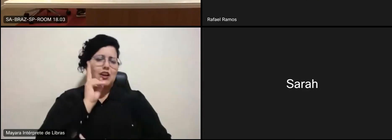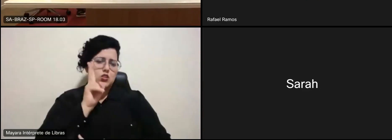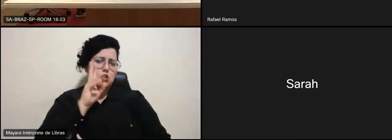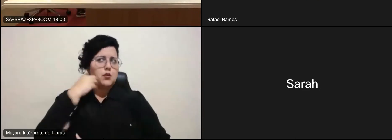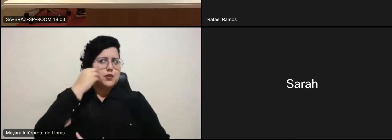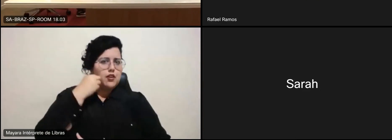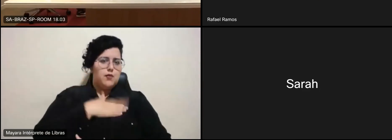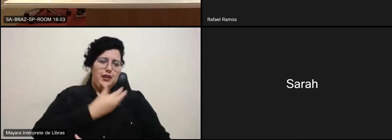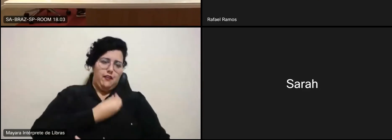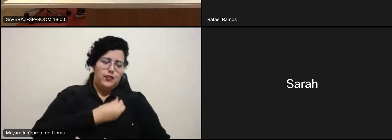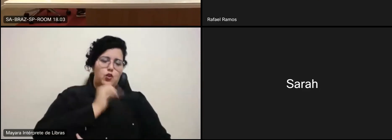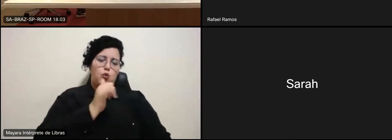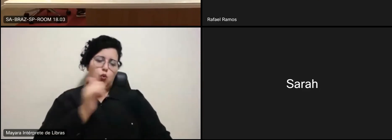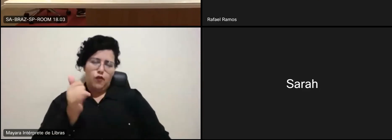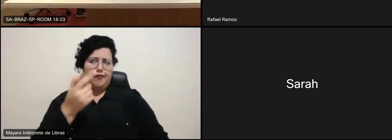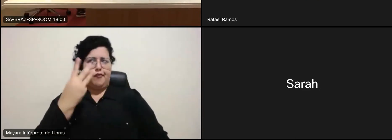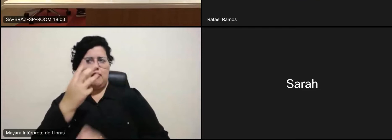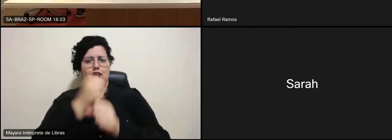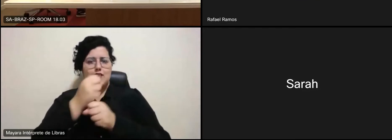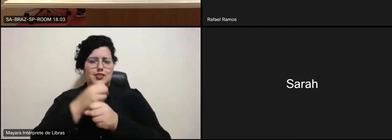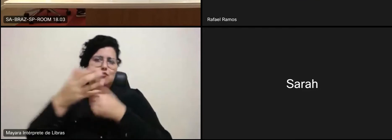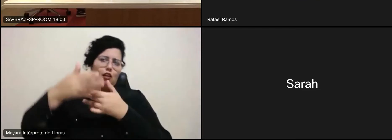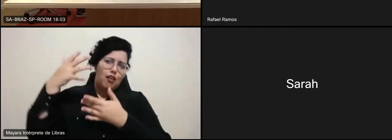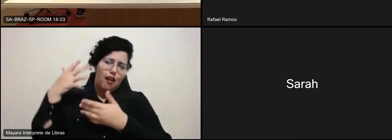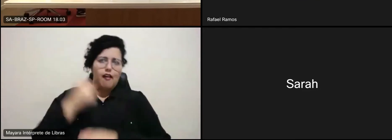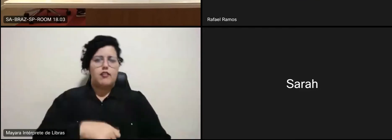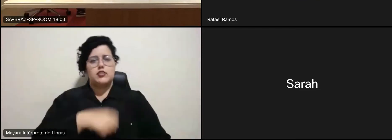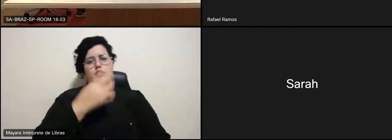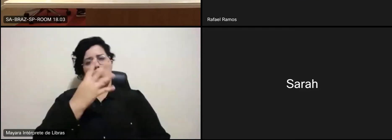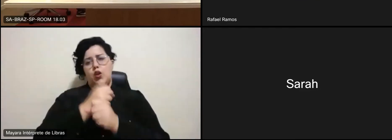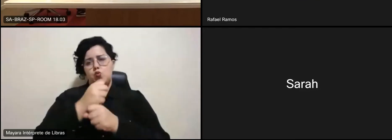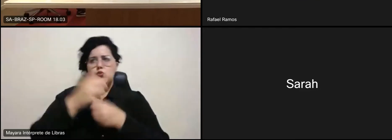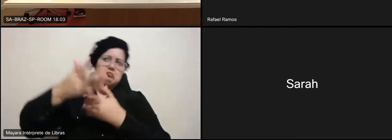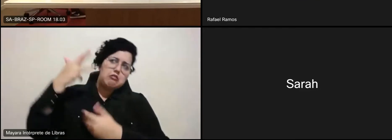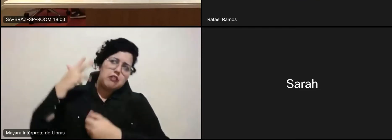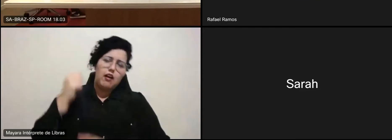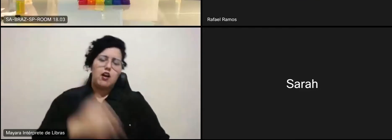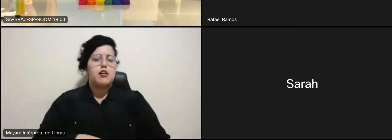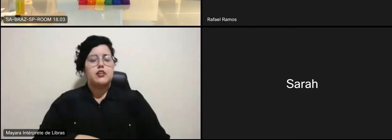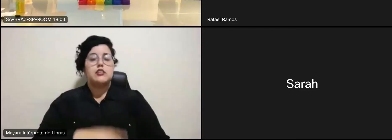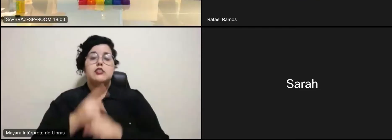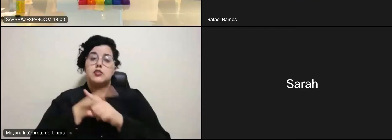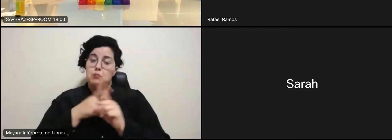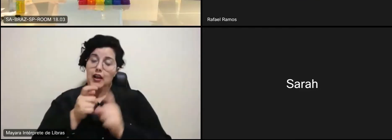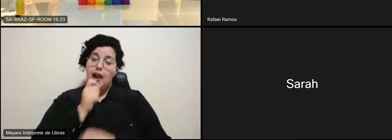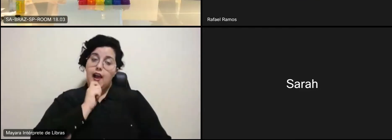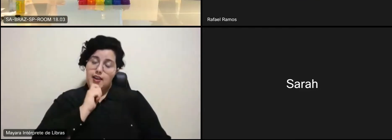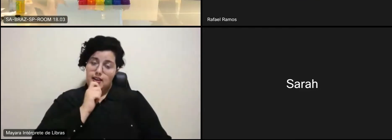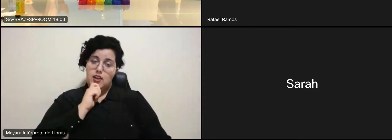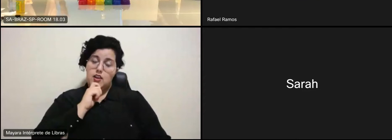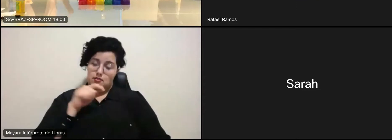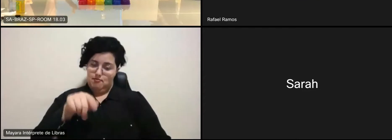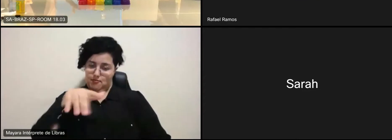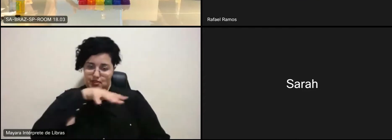estou falando de 3 anos atrás, talvez o Cauê esteja falando de 4, 5 anos, ainda que a gente esteja num